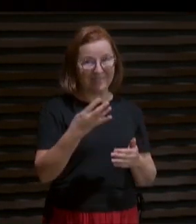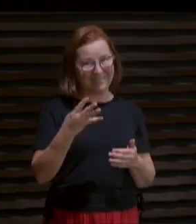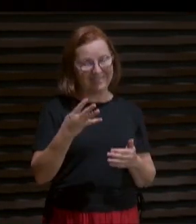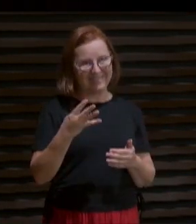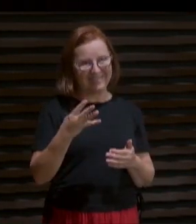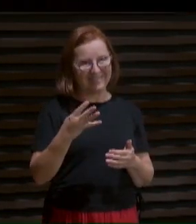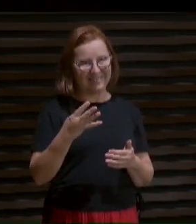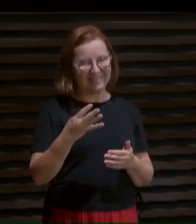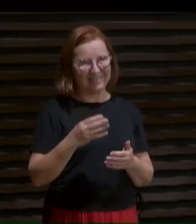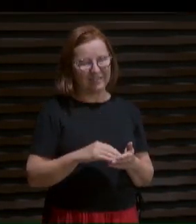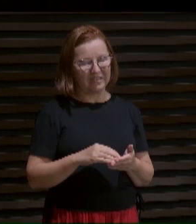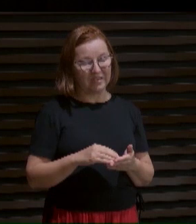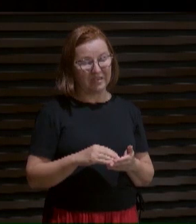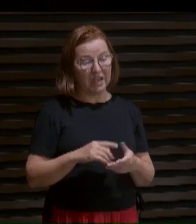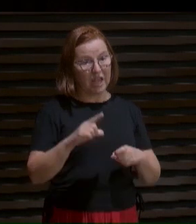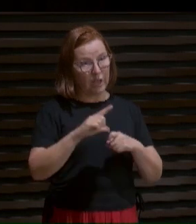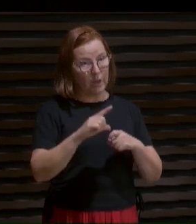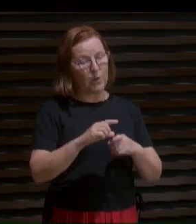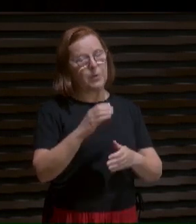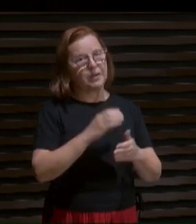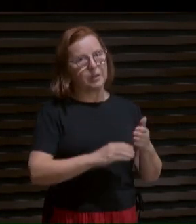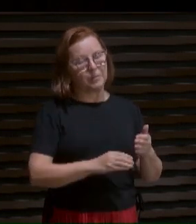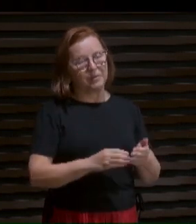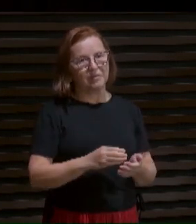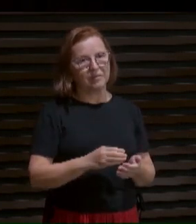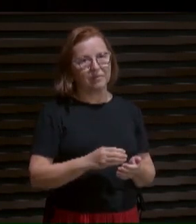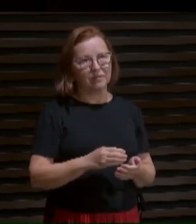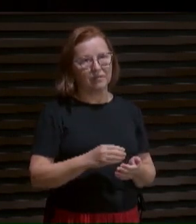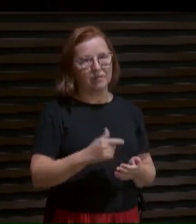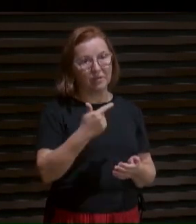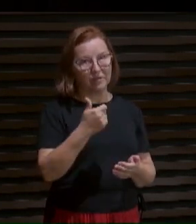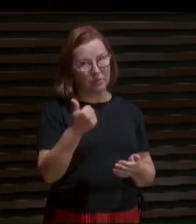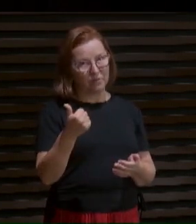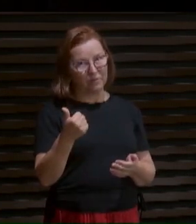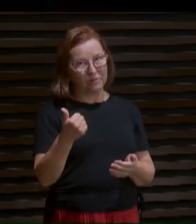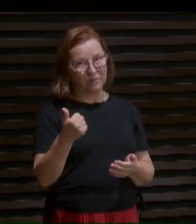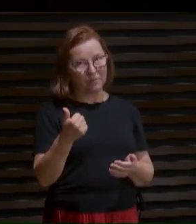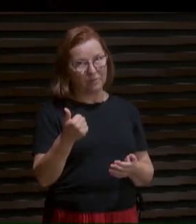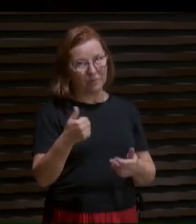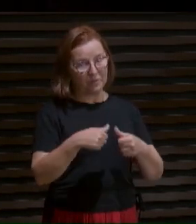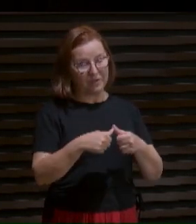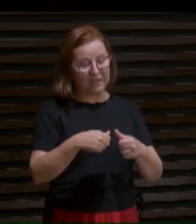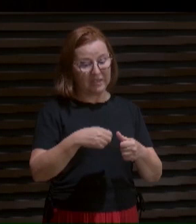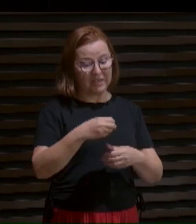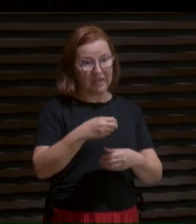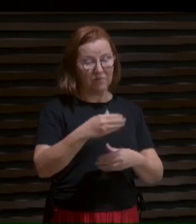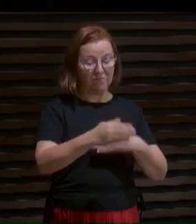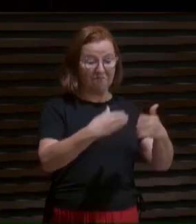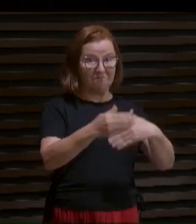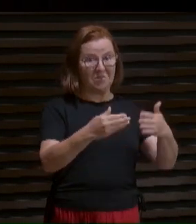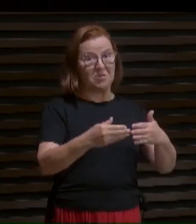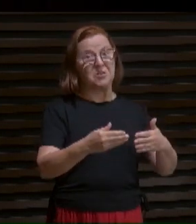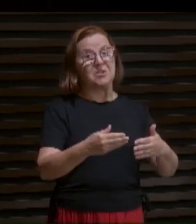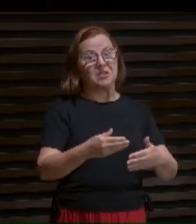capítulo 21 de Lucas, e que está no processo muito forte.